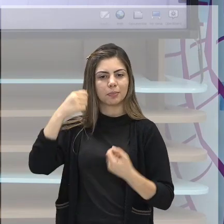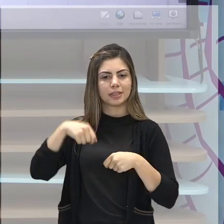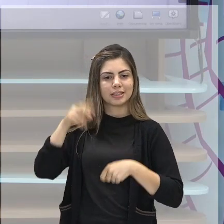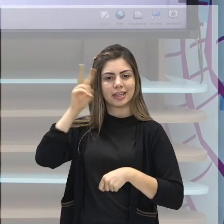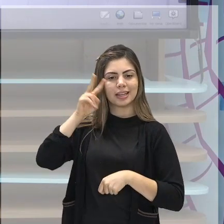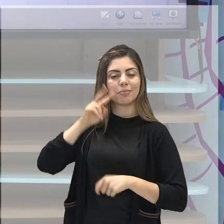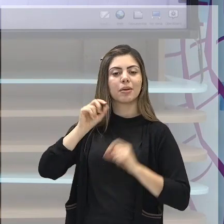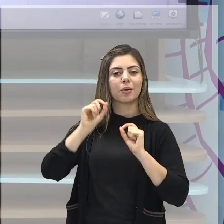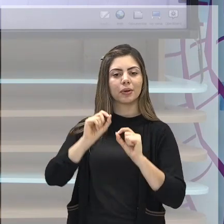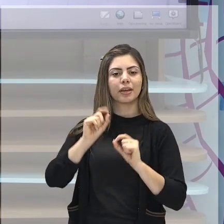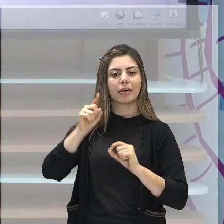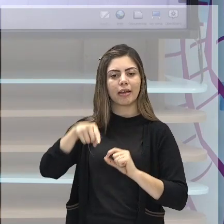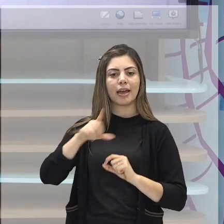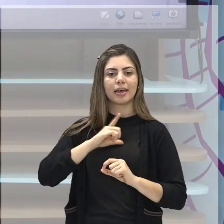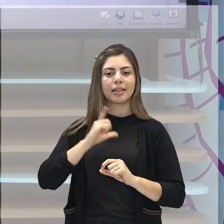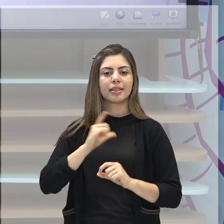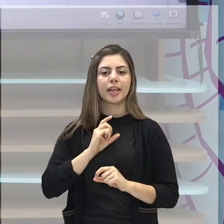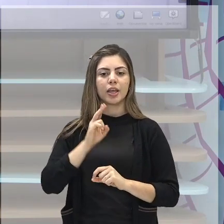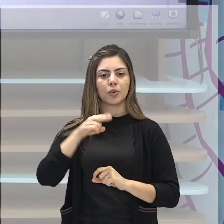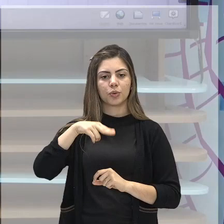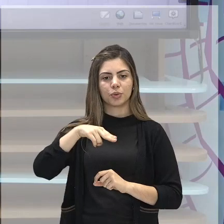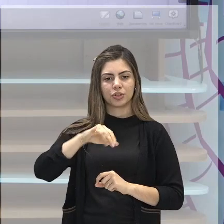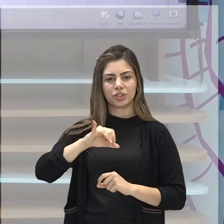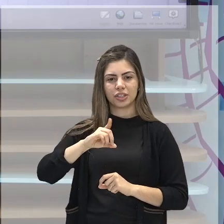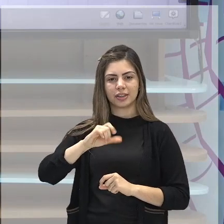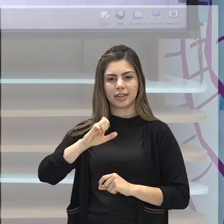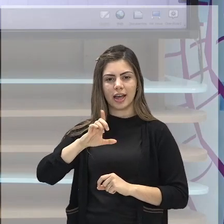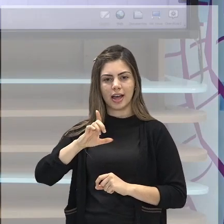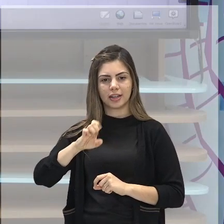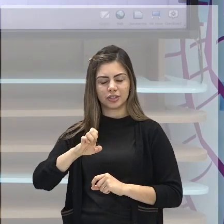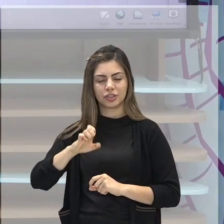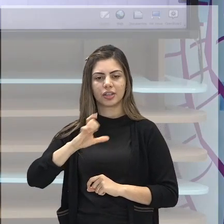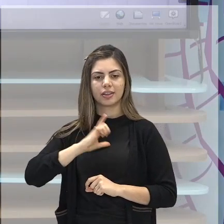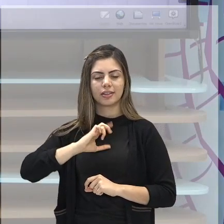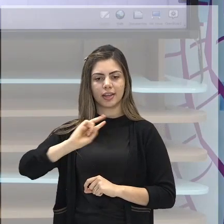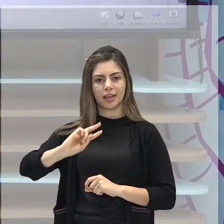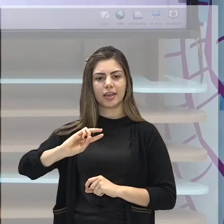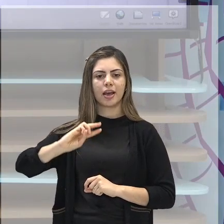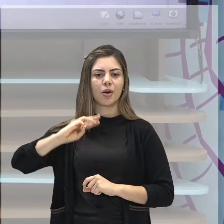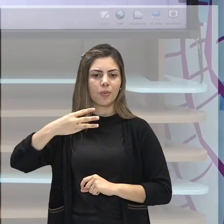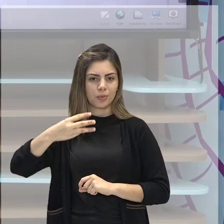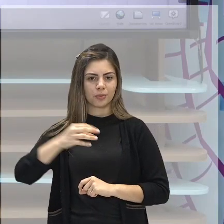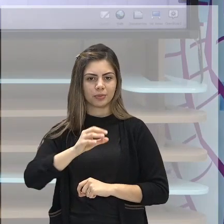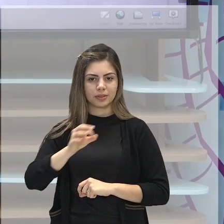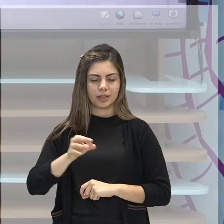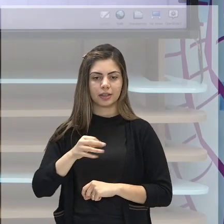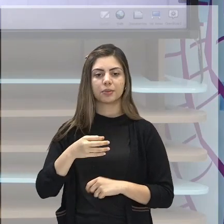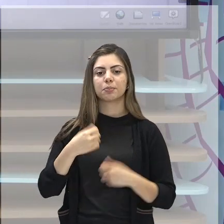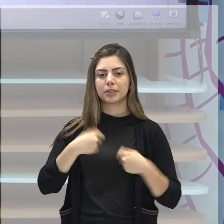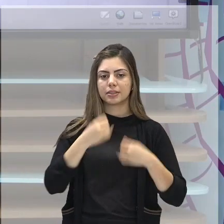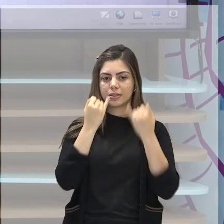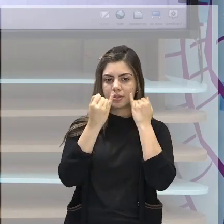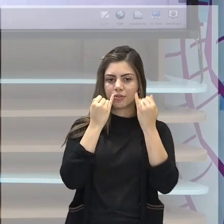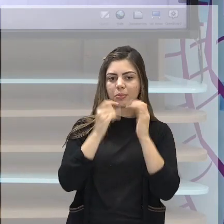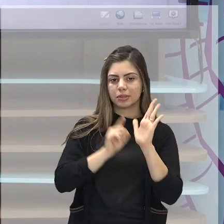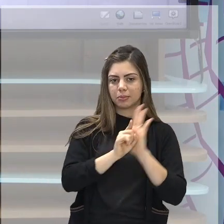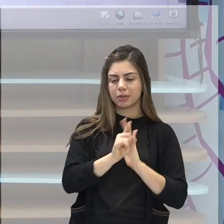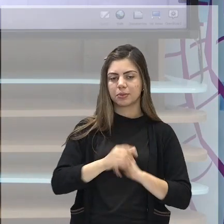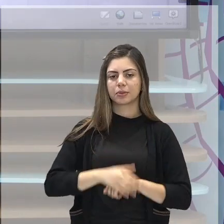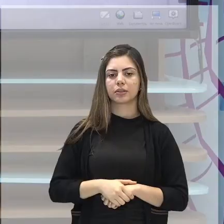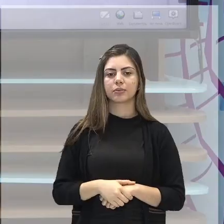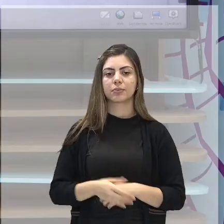é unidade elevado ao cubo, ou seja, vai depender da unidade que o teu problema está trazendo. Beleza?